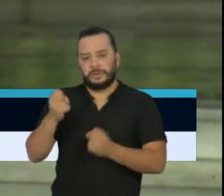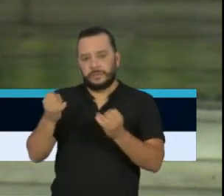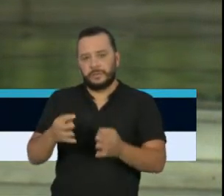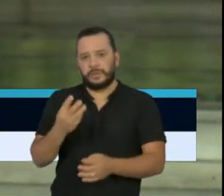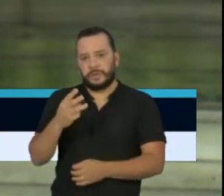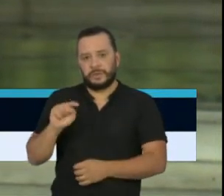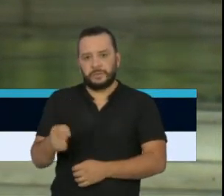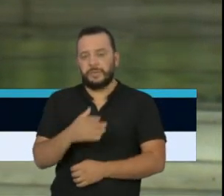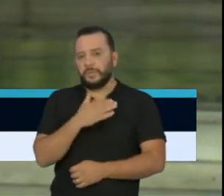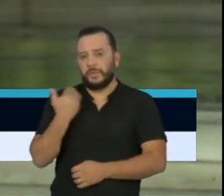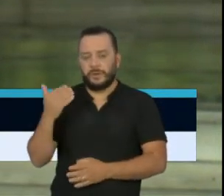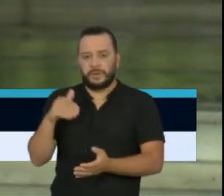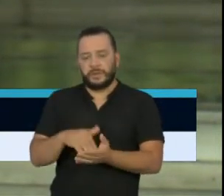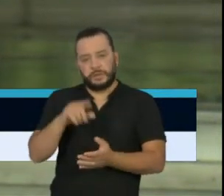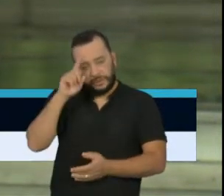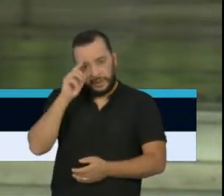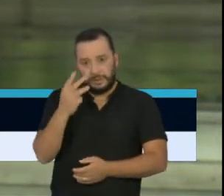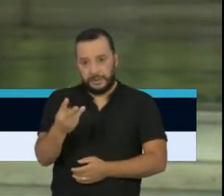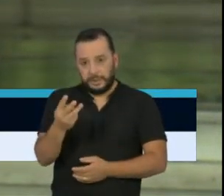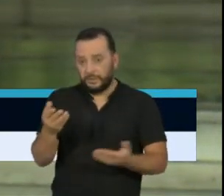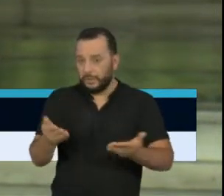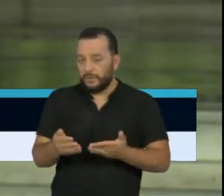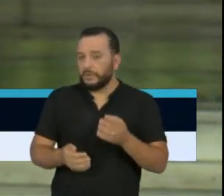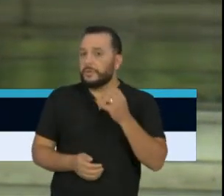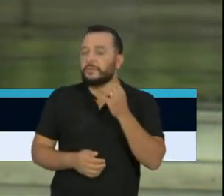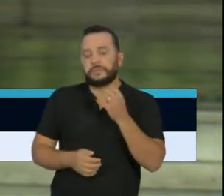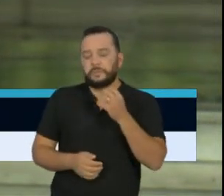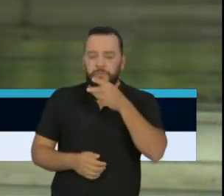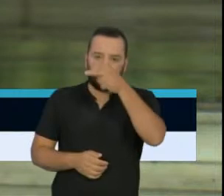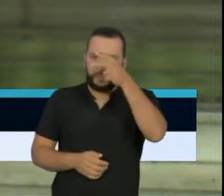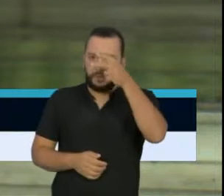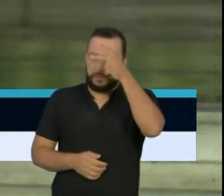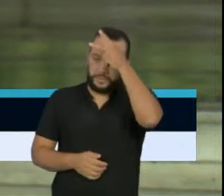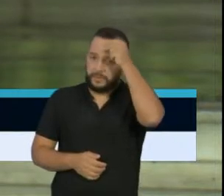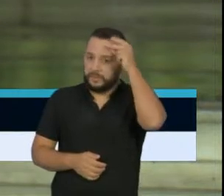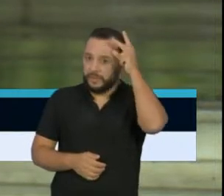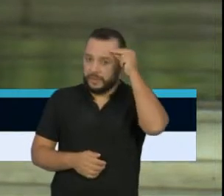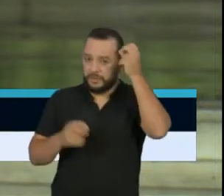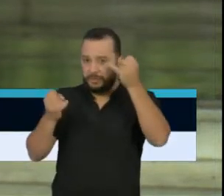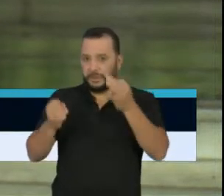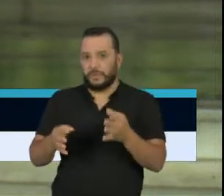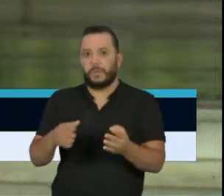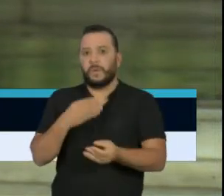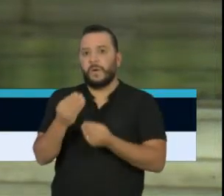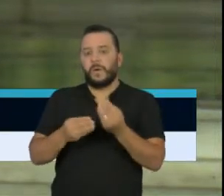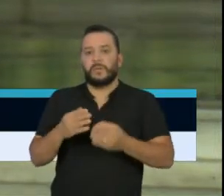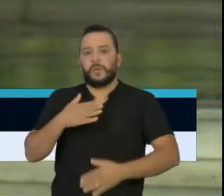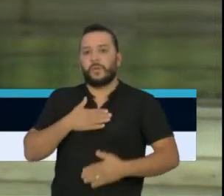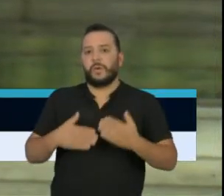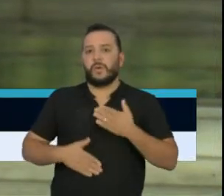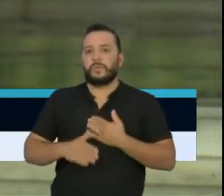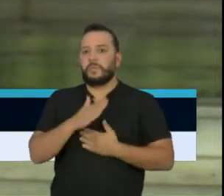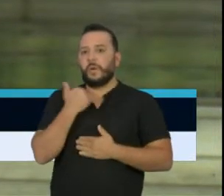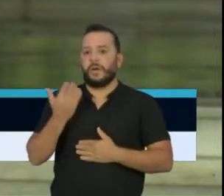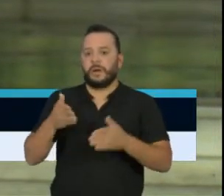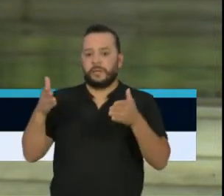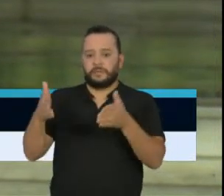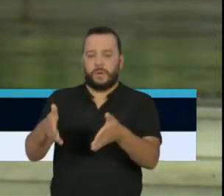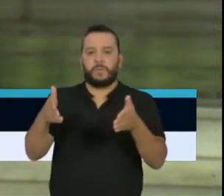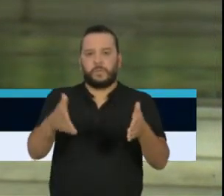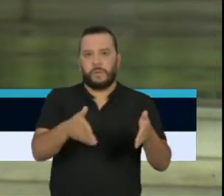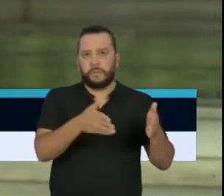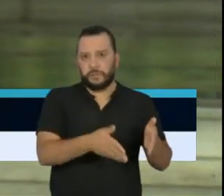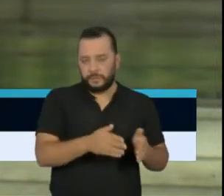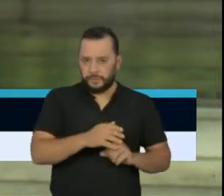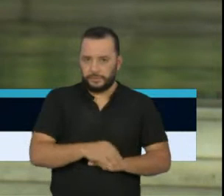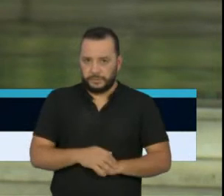até o dia 3, hoje o prefeito apresenta esse plano amplo, né, e o Estado, embora não